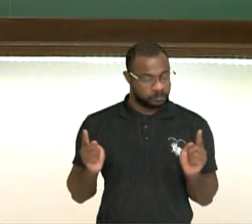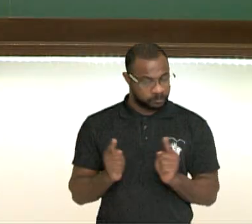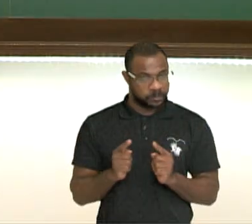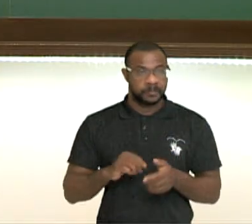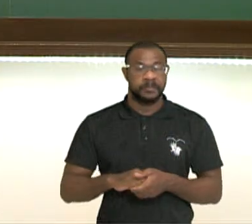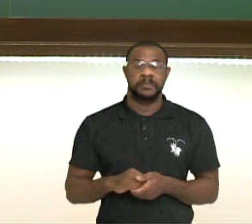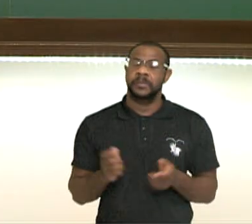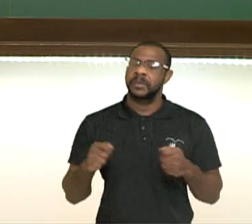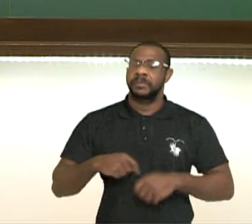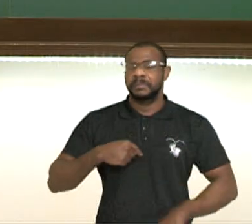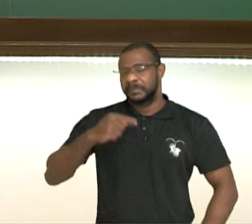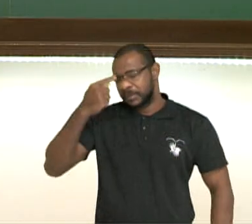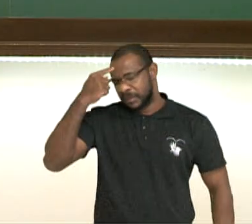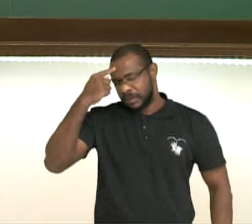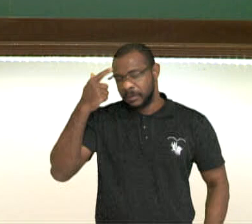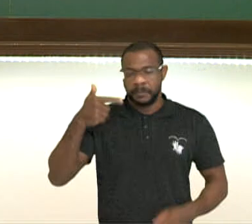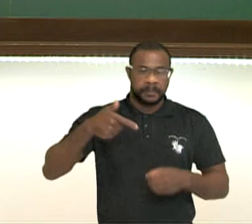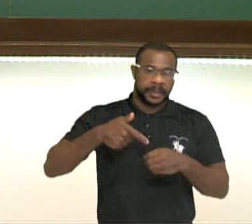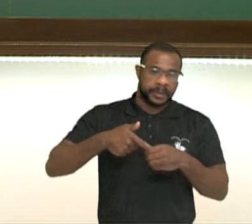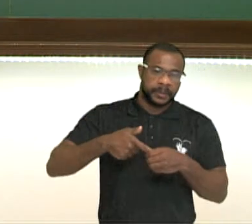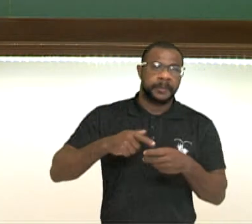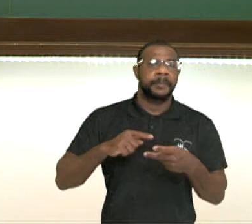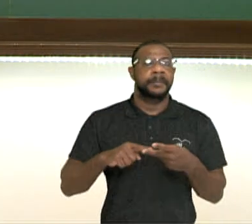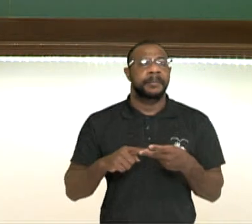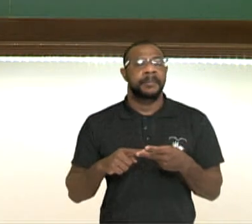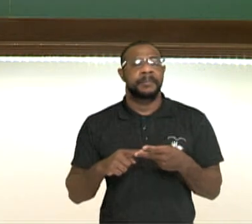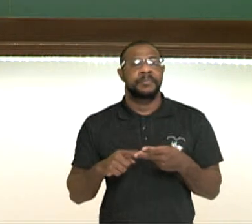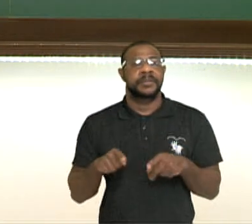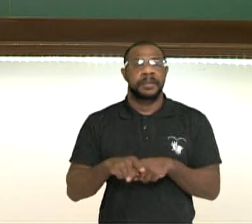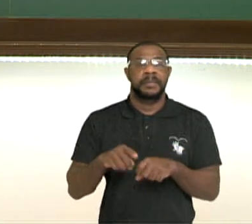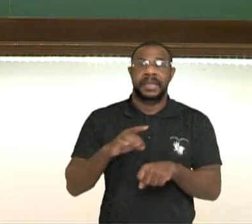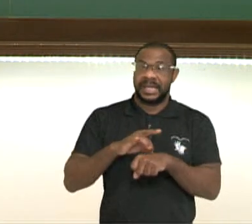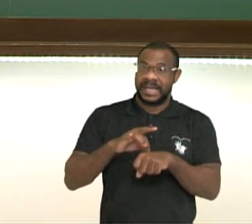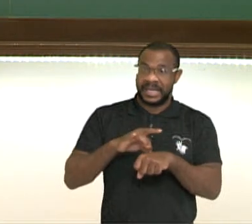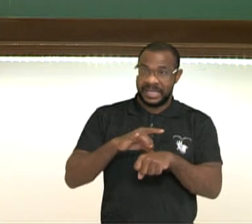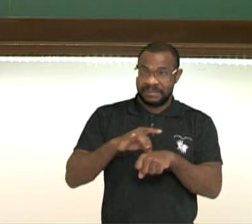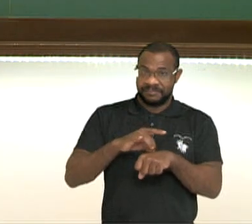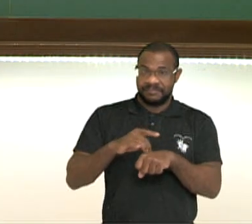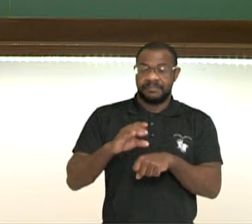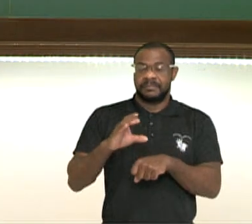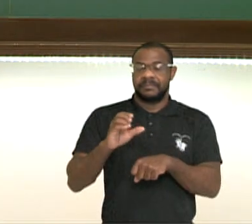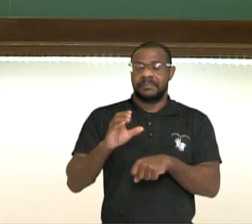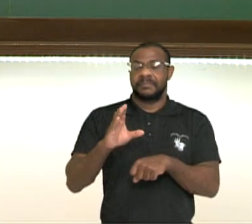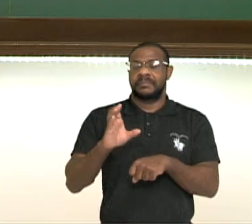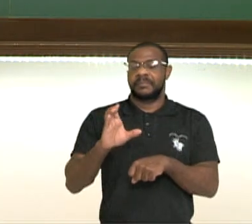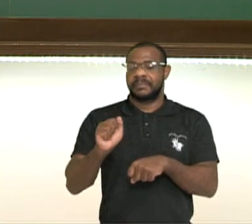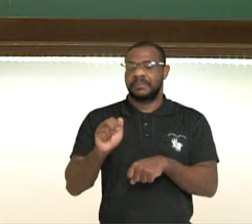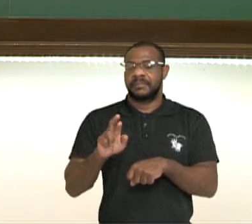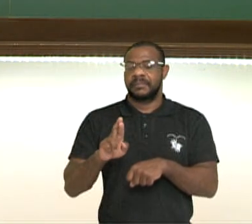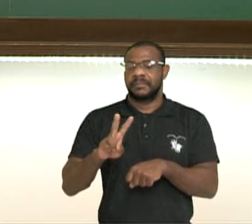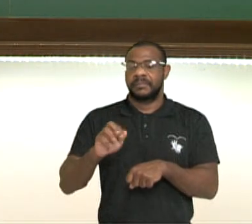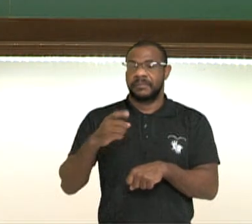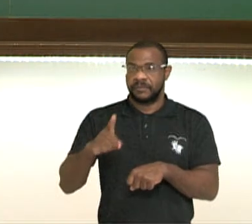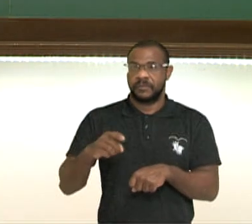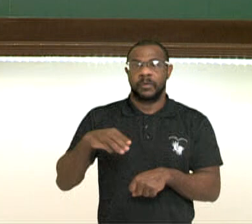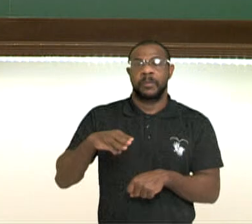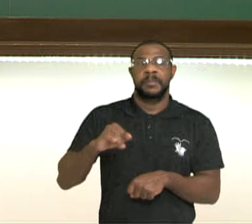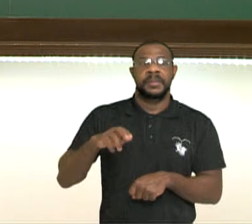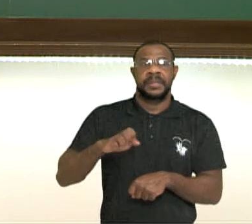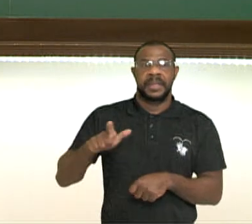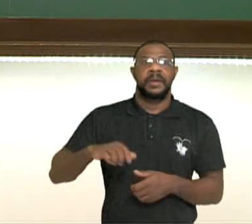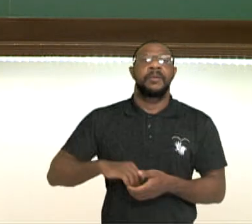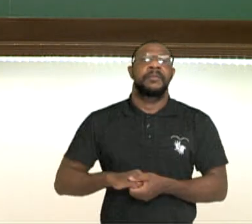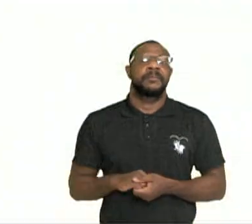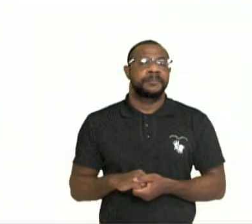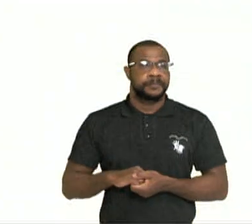nós podemos pensar no petróleo ou ainda no carvão mineral, que são elementos obtidos da natureza que não podem ser repostos por meio da